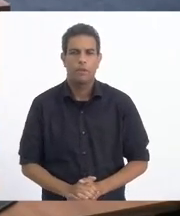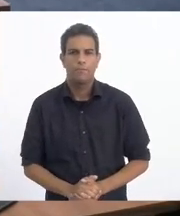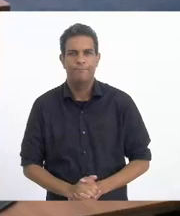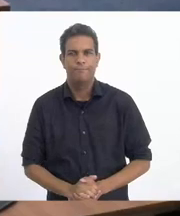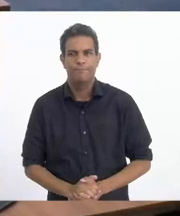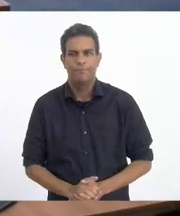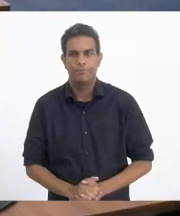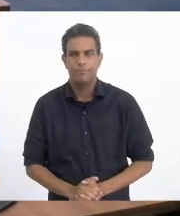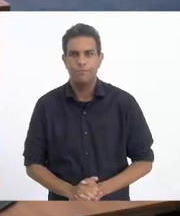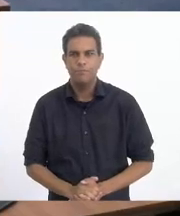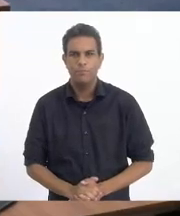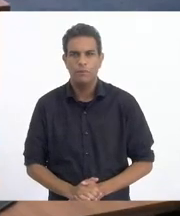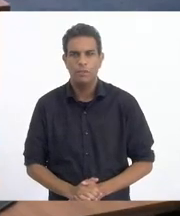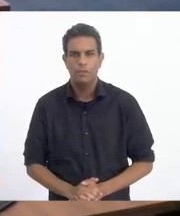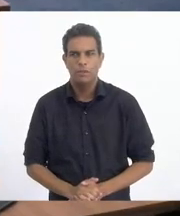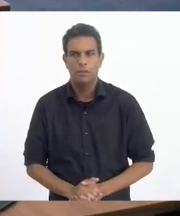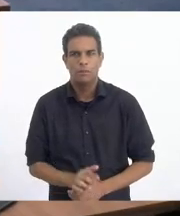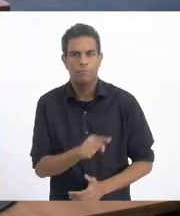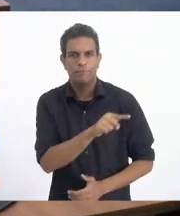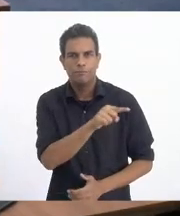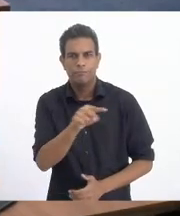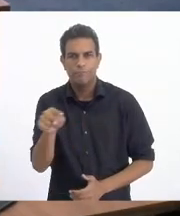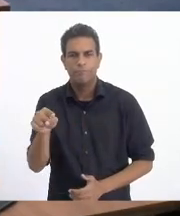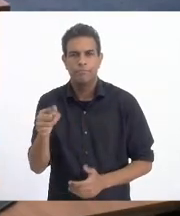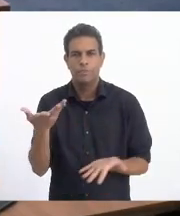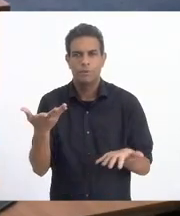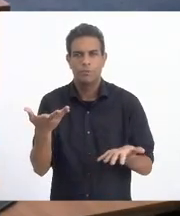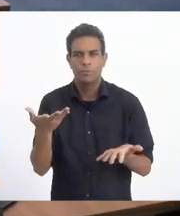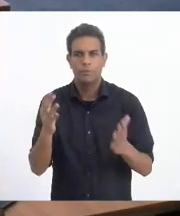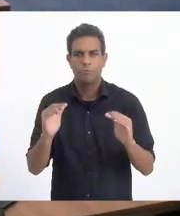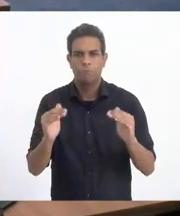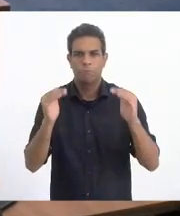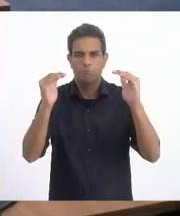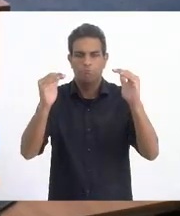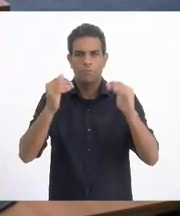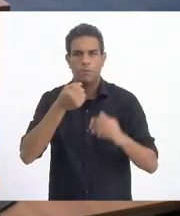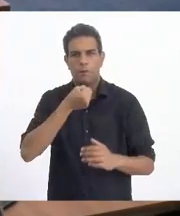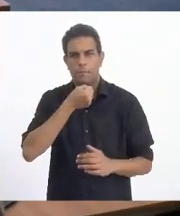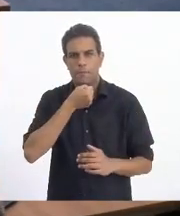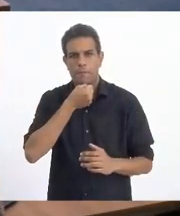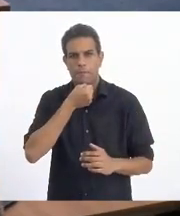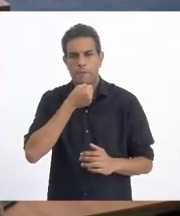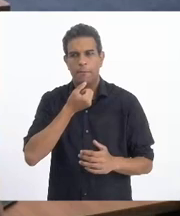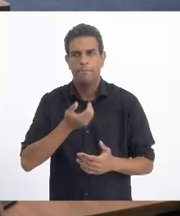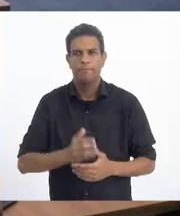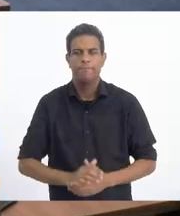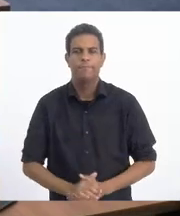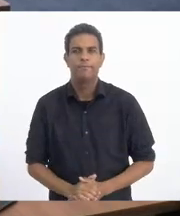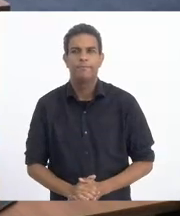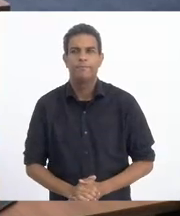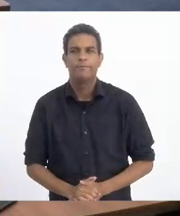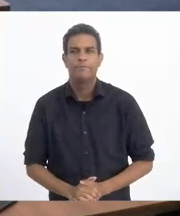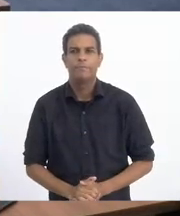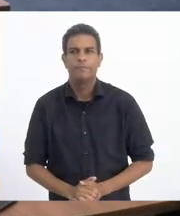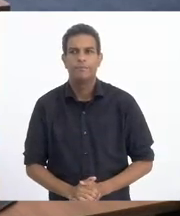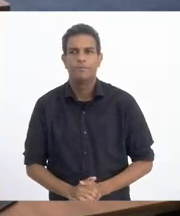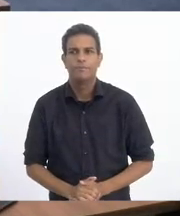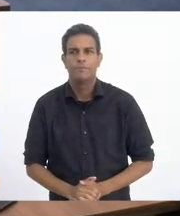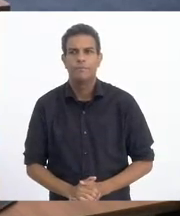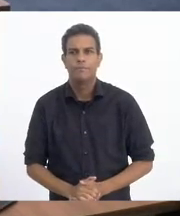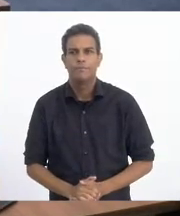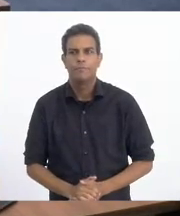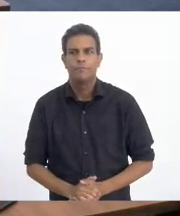Por favor, senhor. Senhores deputados... Se eu puder subir um pouquinho o microfone, vai ficar melhor para isso, assim, melhor. Então, senhores